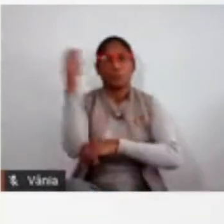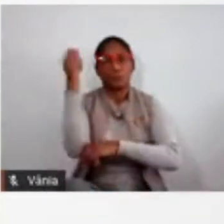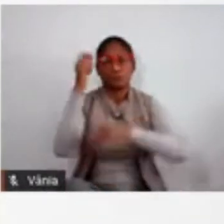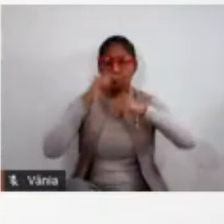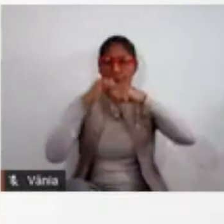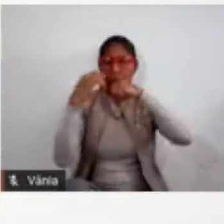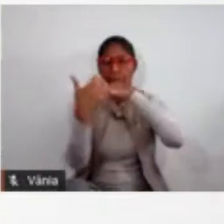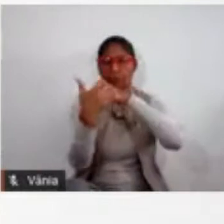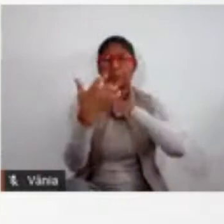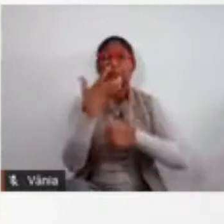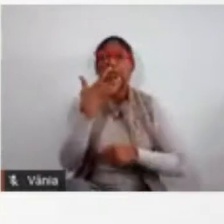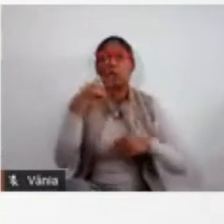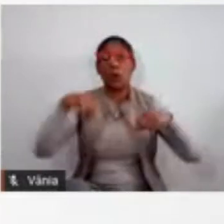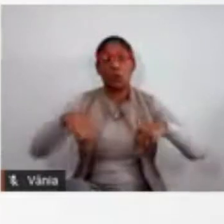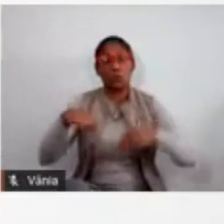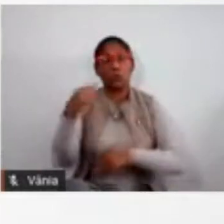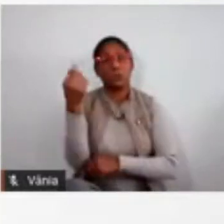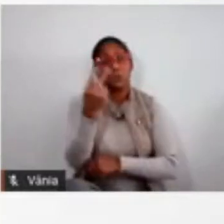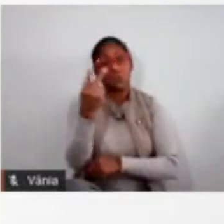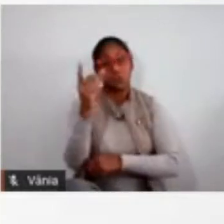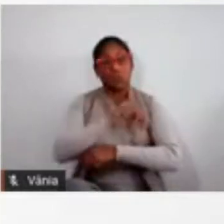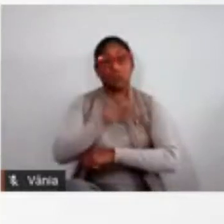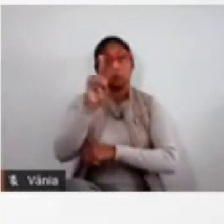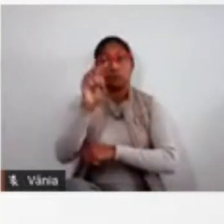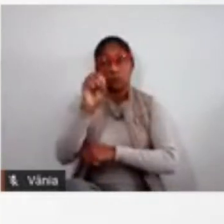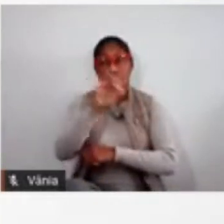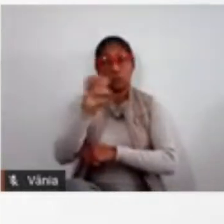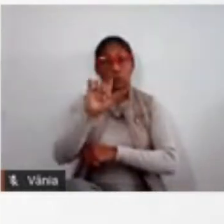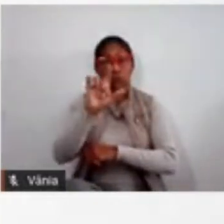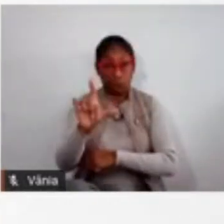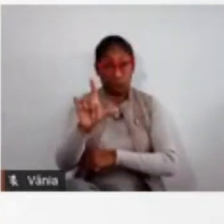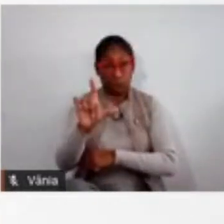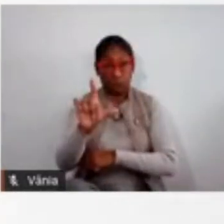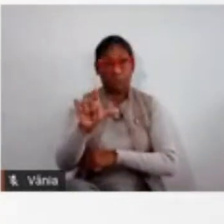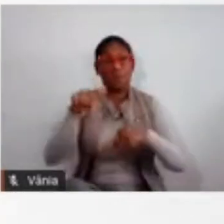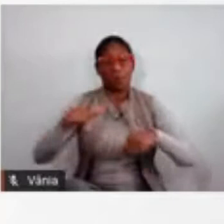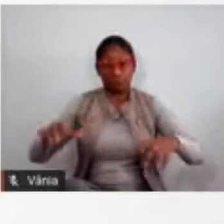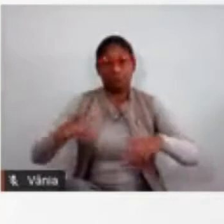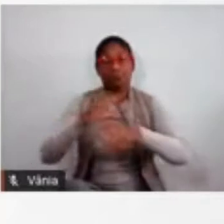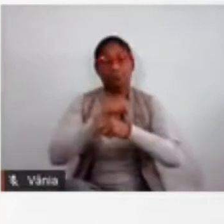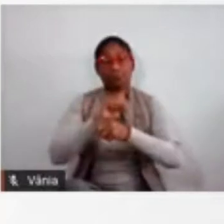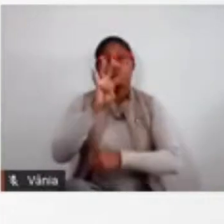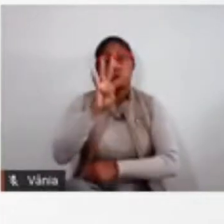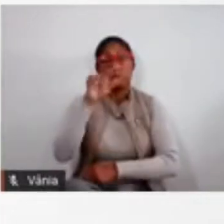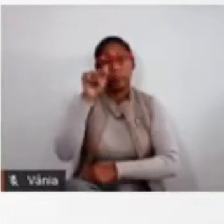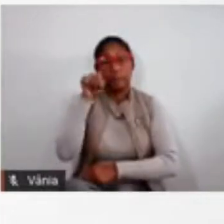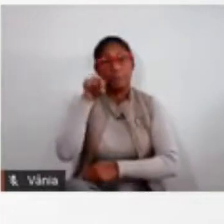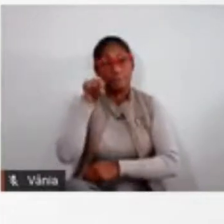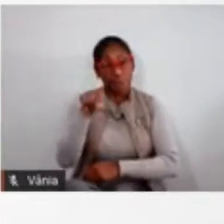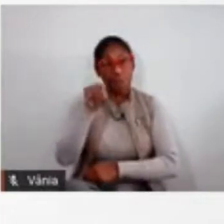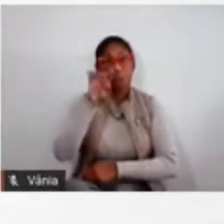na tarde desta segunda-feira, dia 20 de julho. Nesse momento, nós temos no Rio Grande do Sul